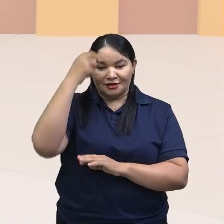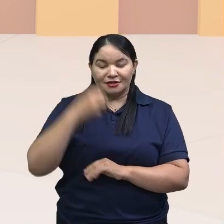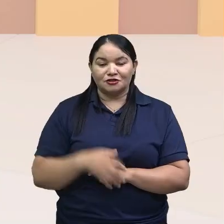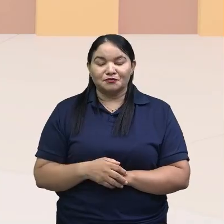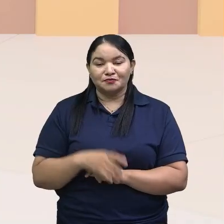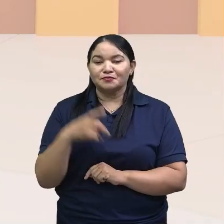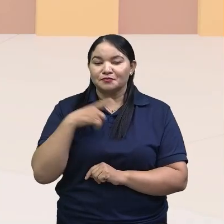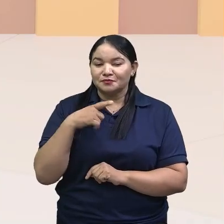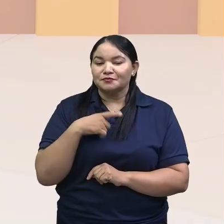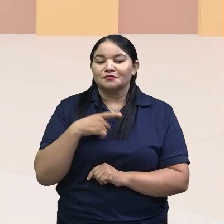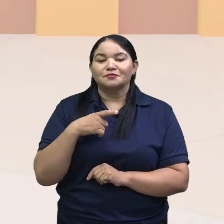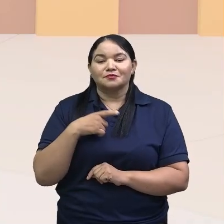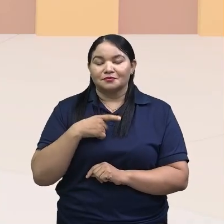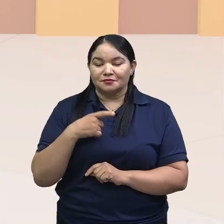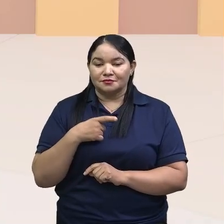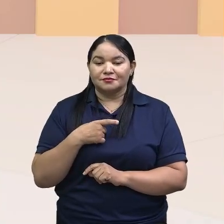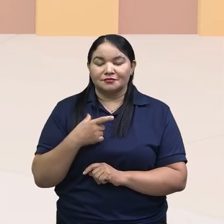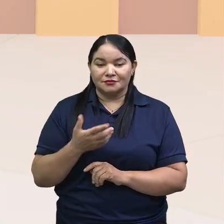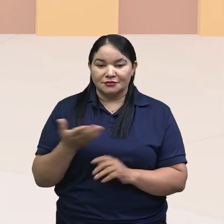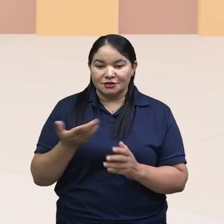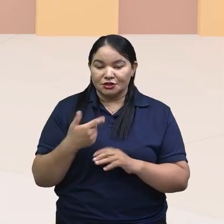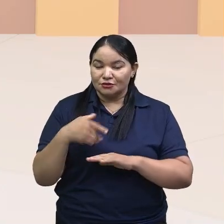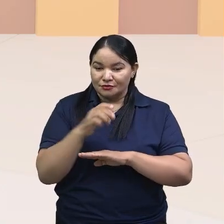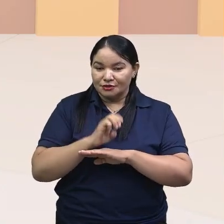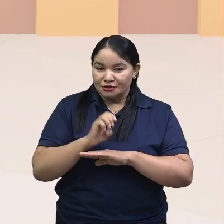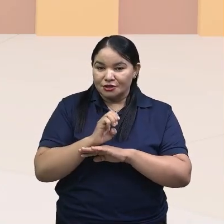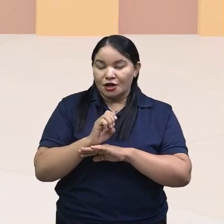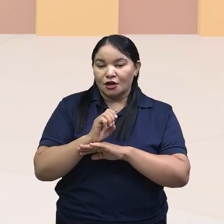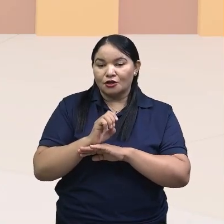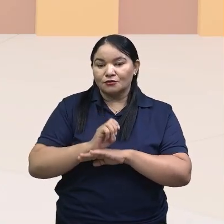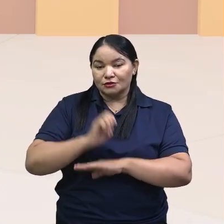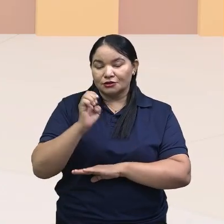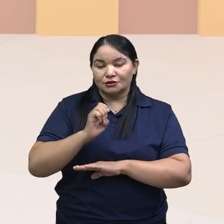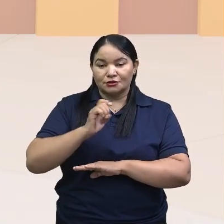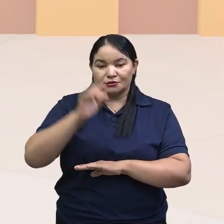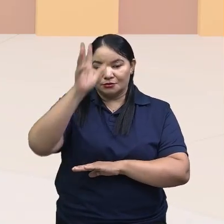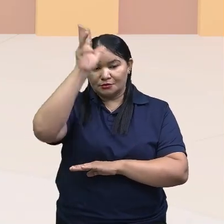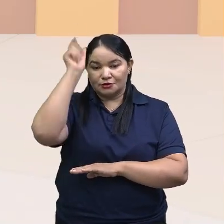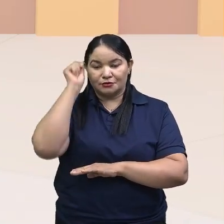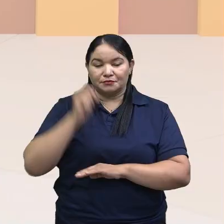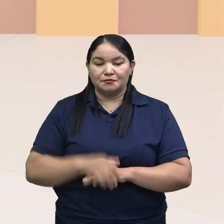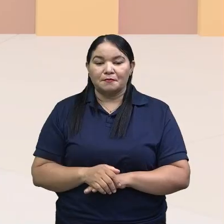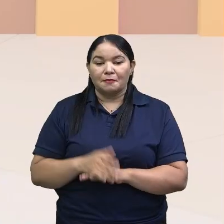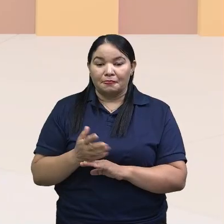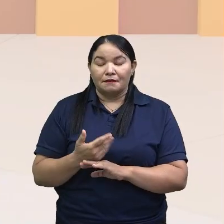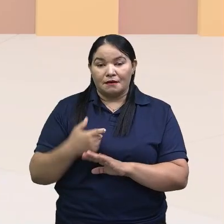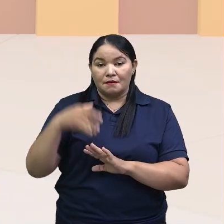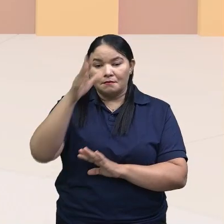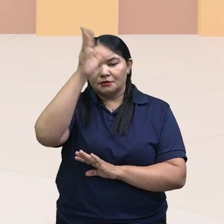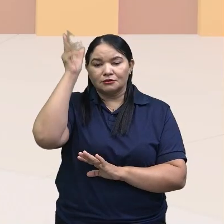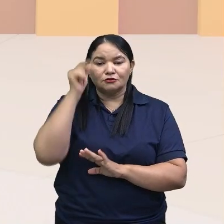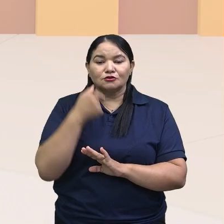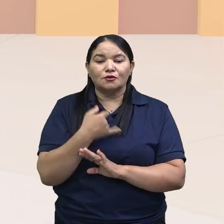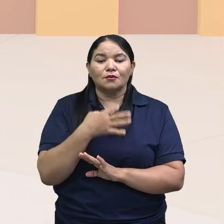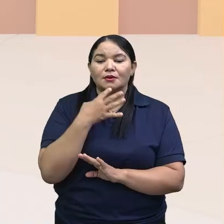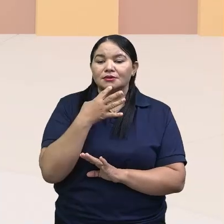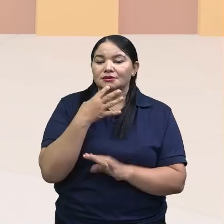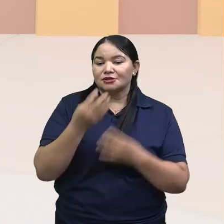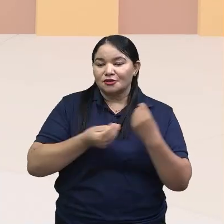que existentes aqui no estado do Amazonas. A Amazônia ela é conhecida por sua